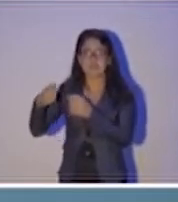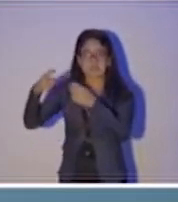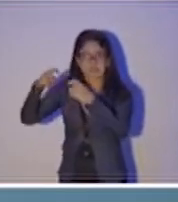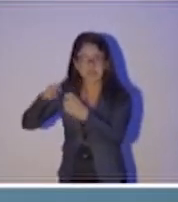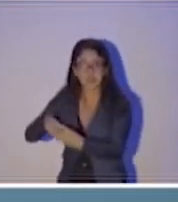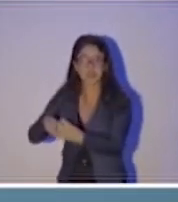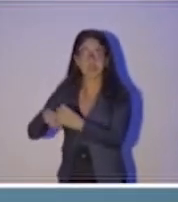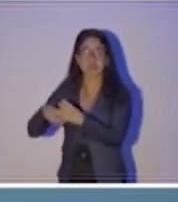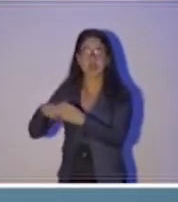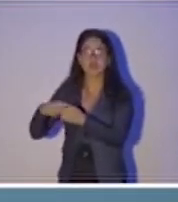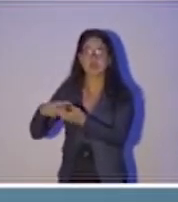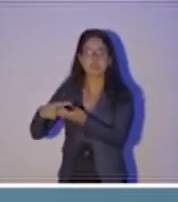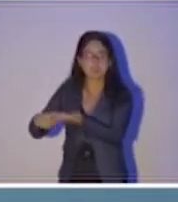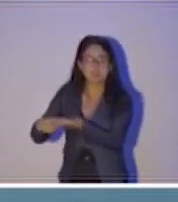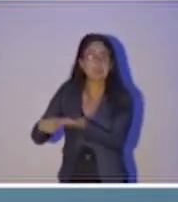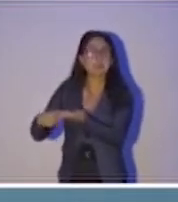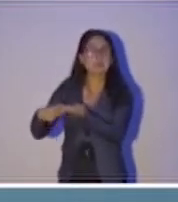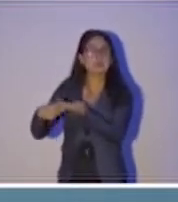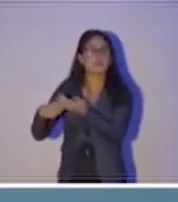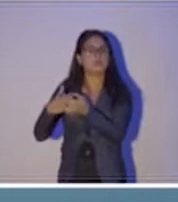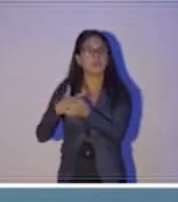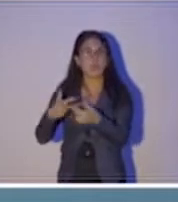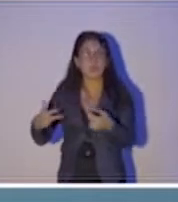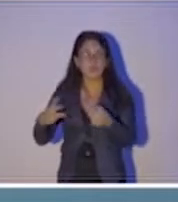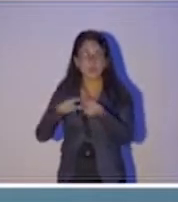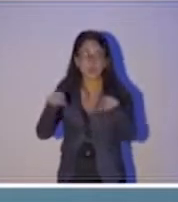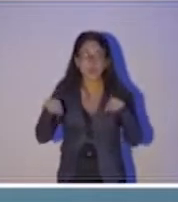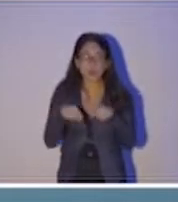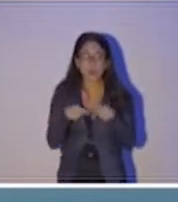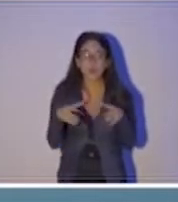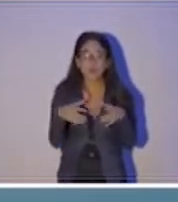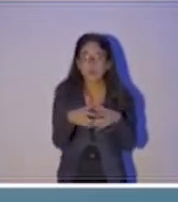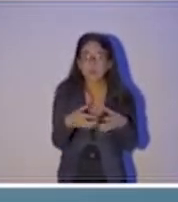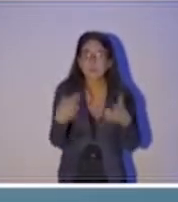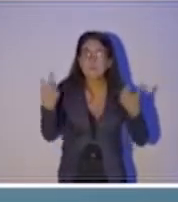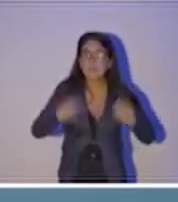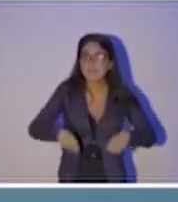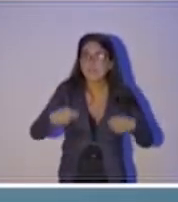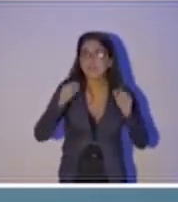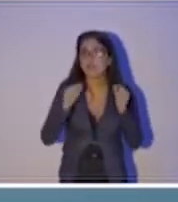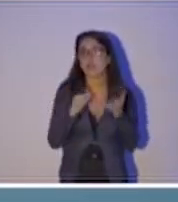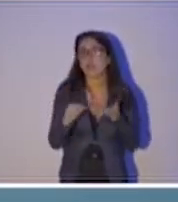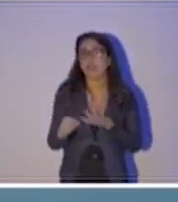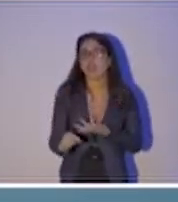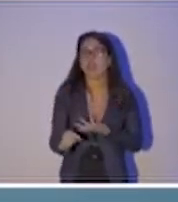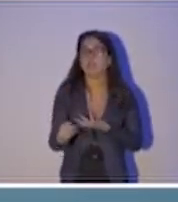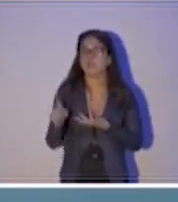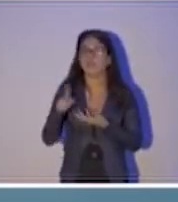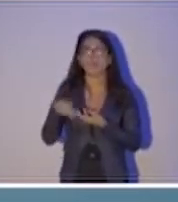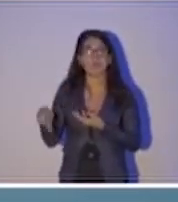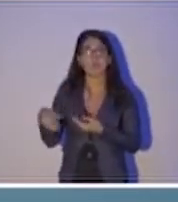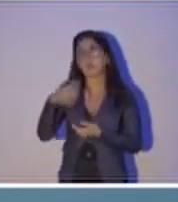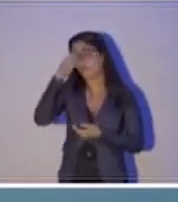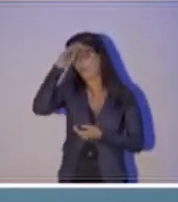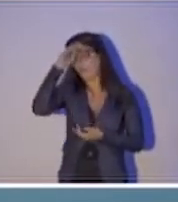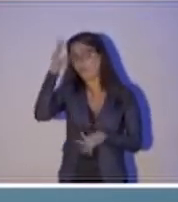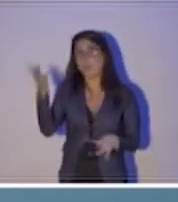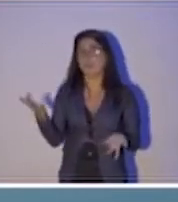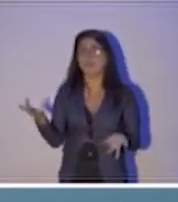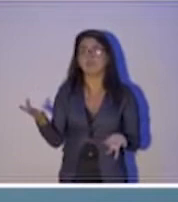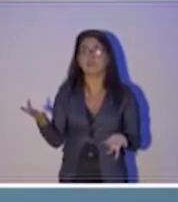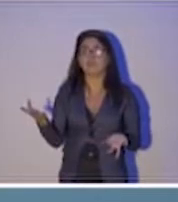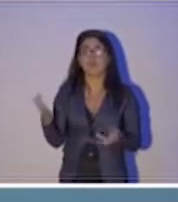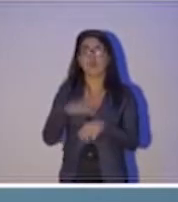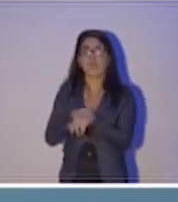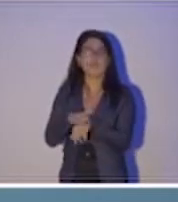si sobre as necessidades da turma, sobre o perfil dos alunos, sobre as práticas que mais engajam aquele grupo.